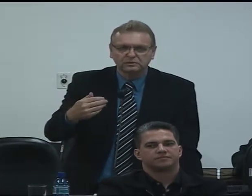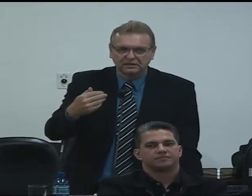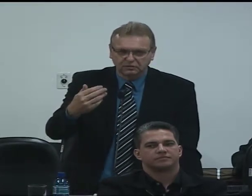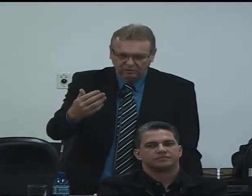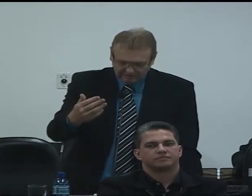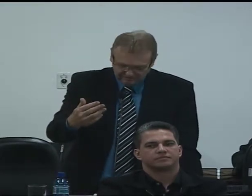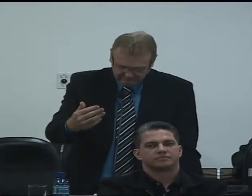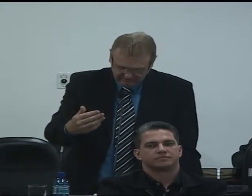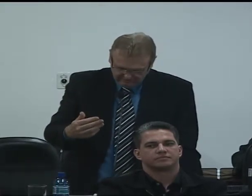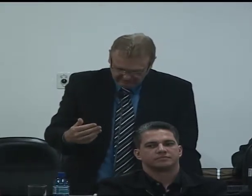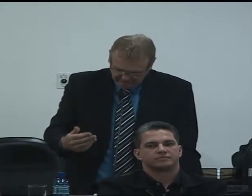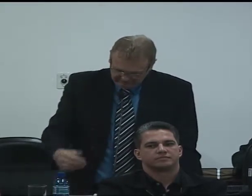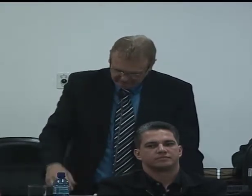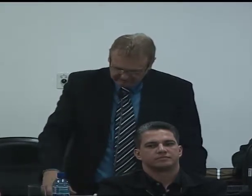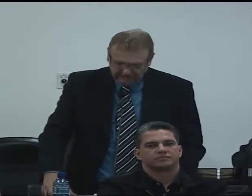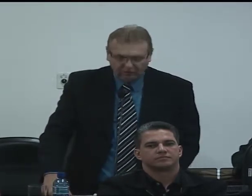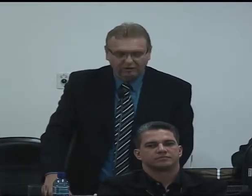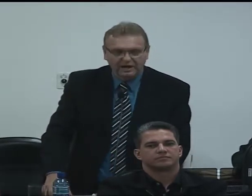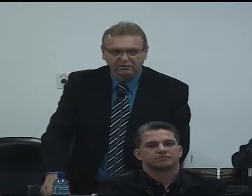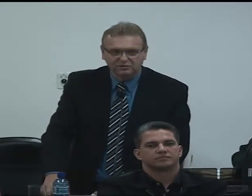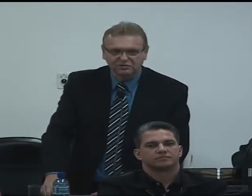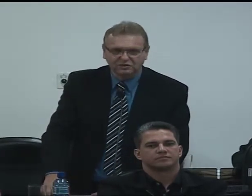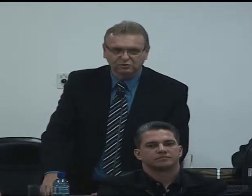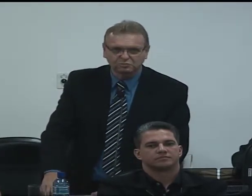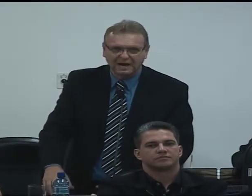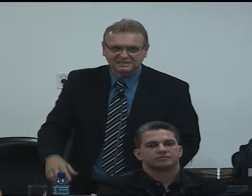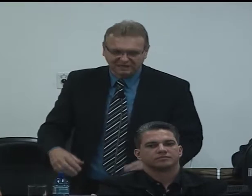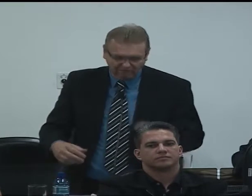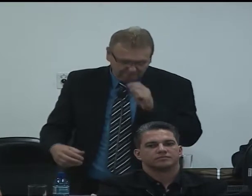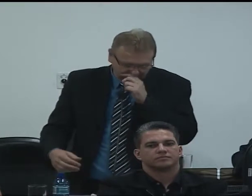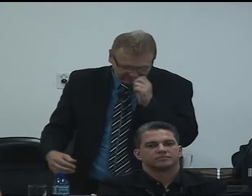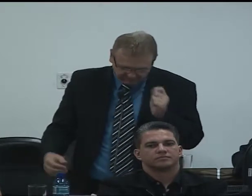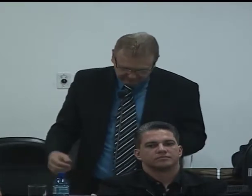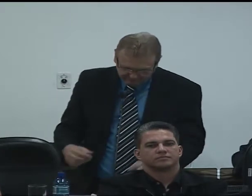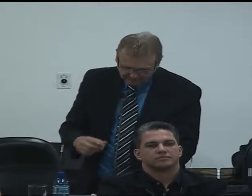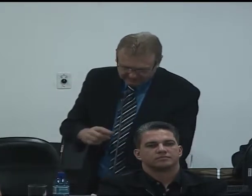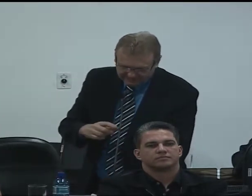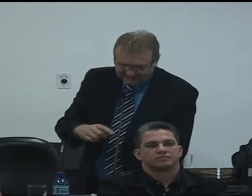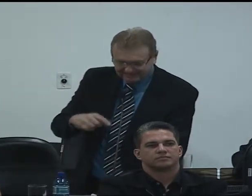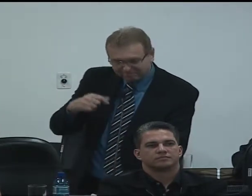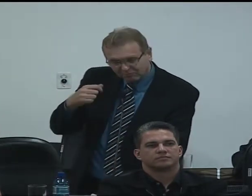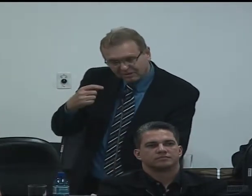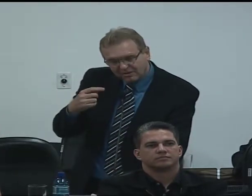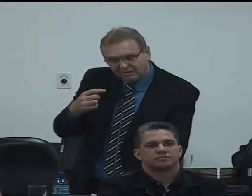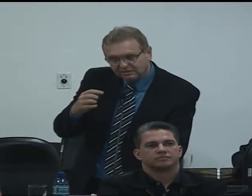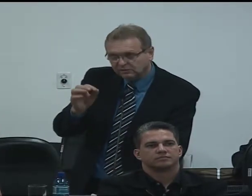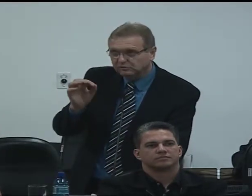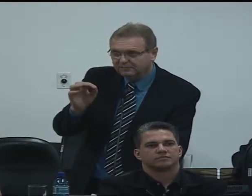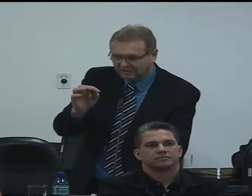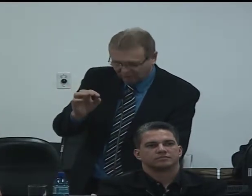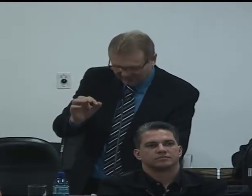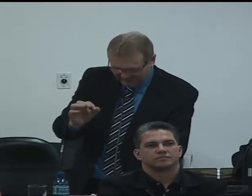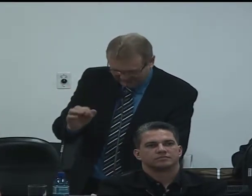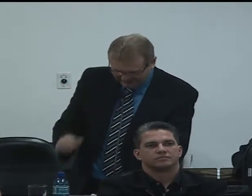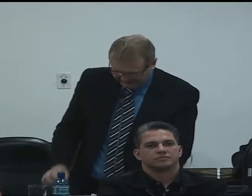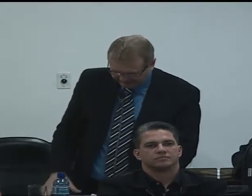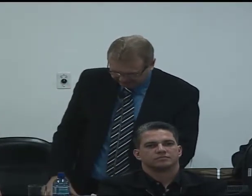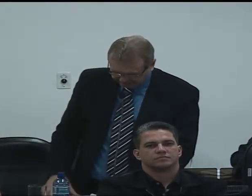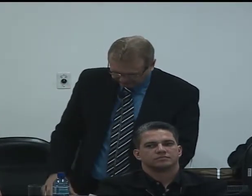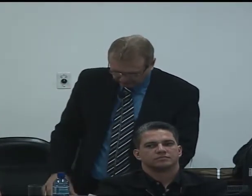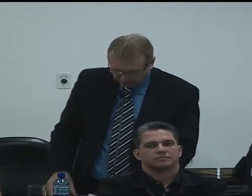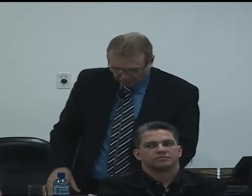mundo da droga eu lembro que tinha um garotinho que os pais da bombril e